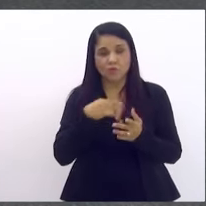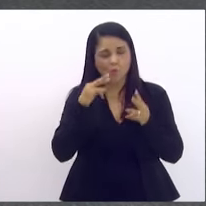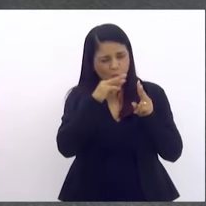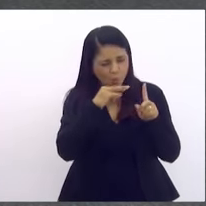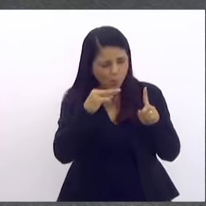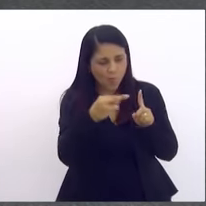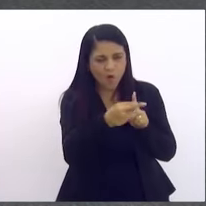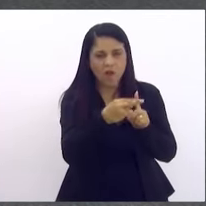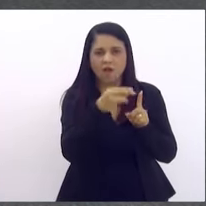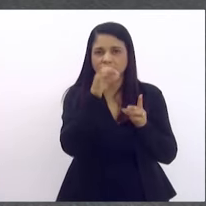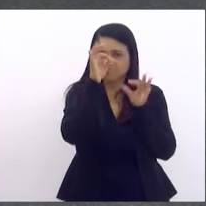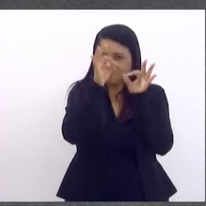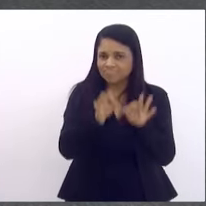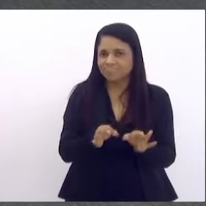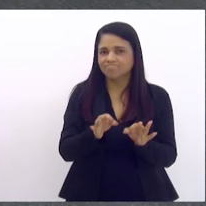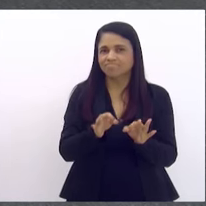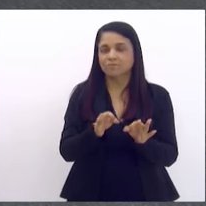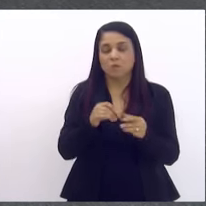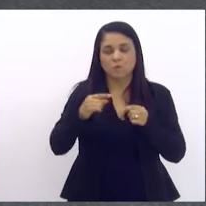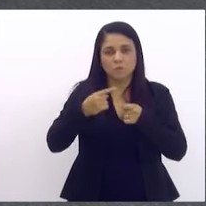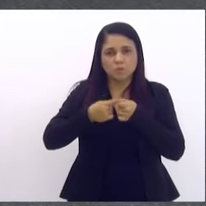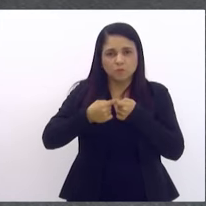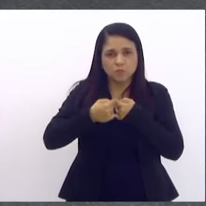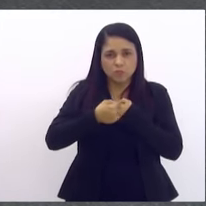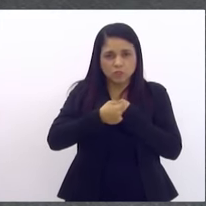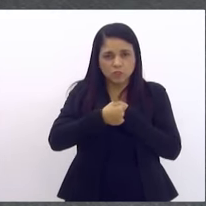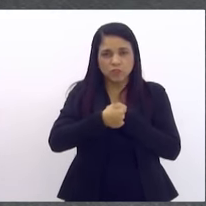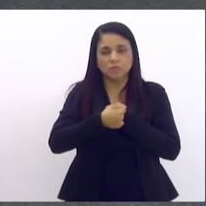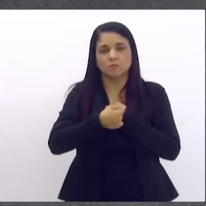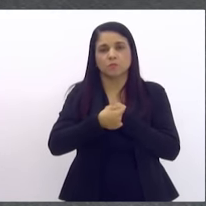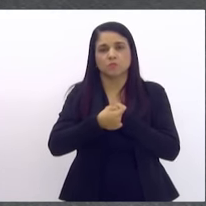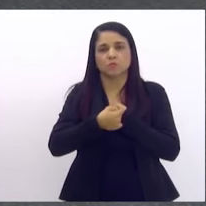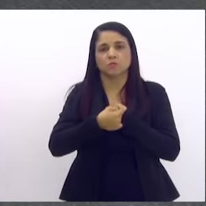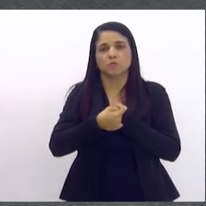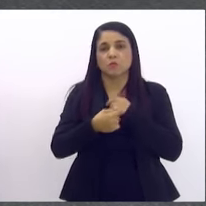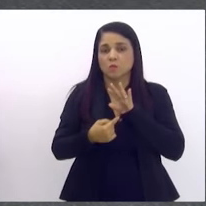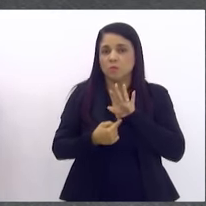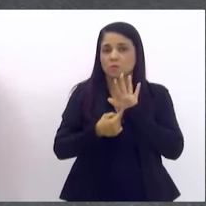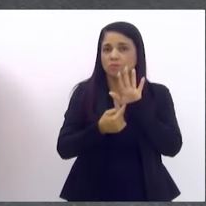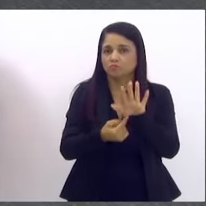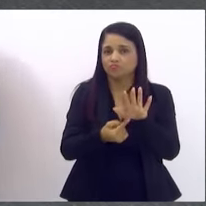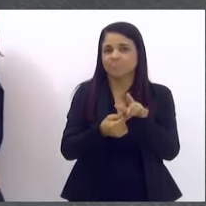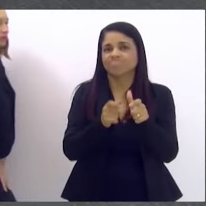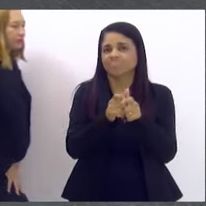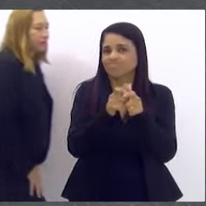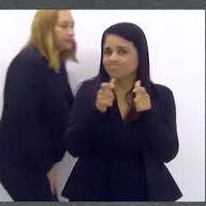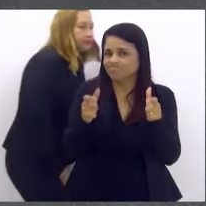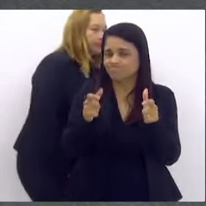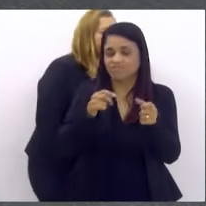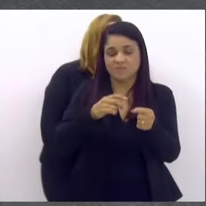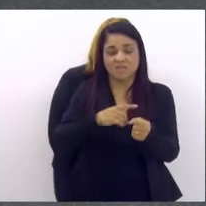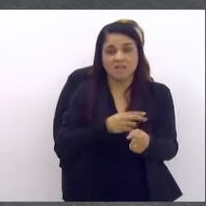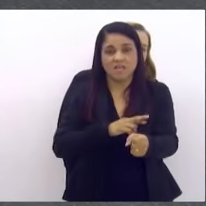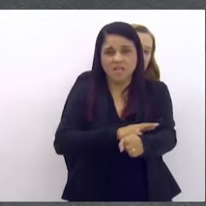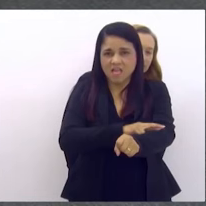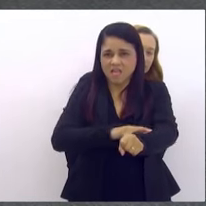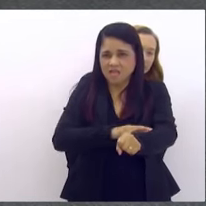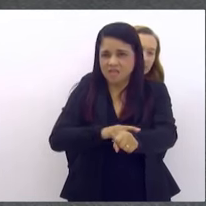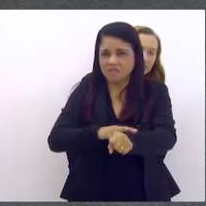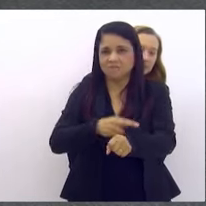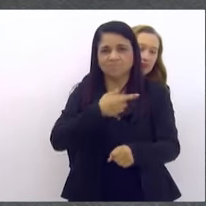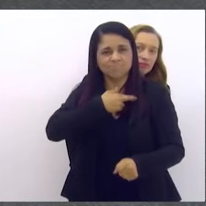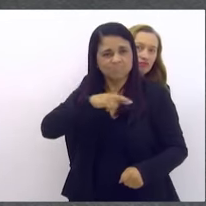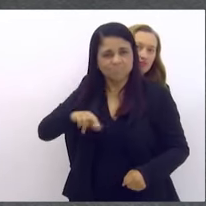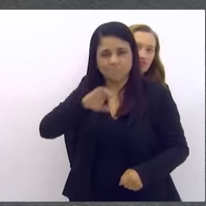pontual e para o município que demonstrou e que tem altos índices de intolerância religiosa Sem